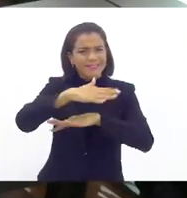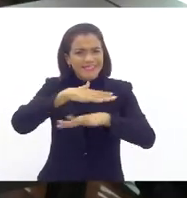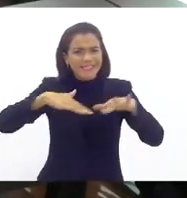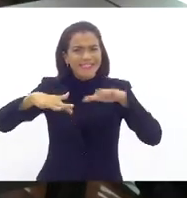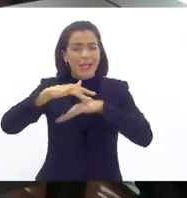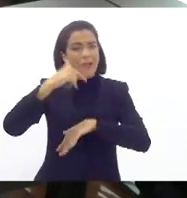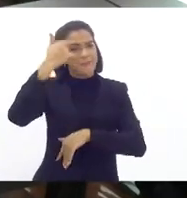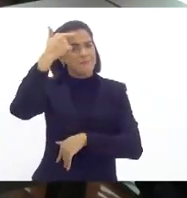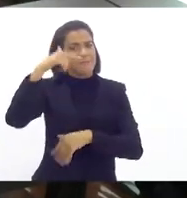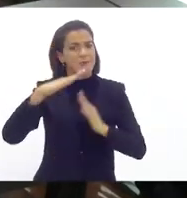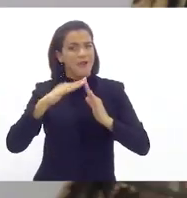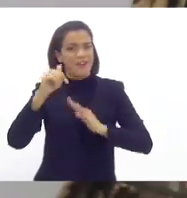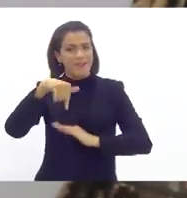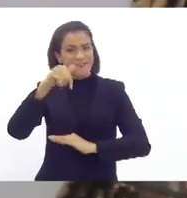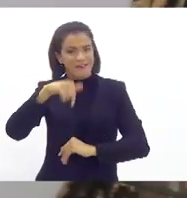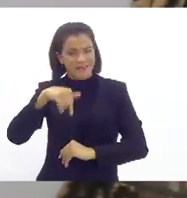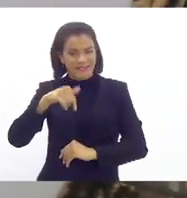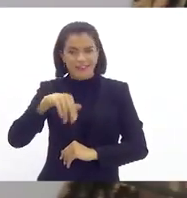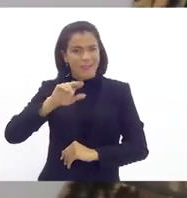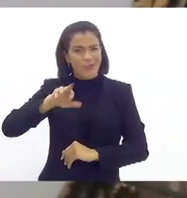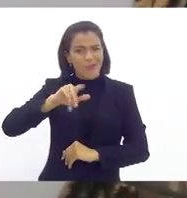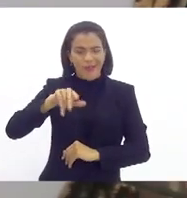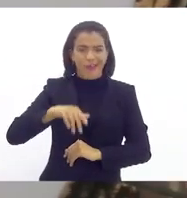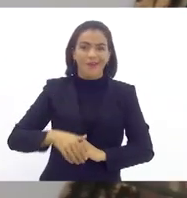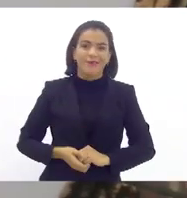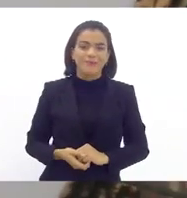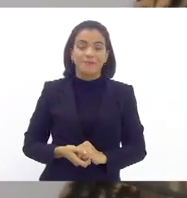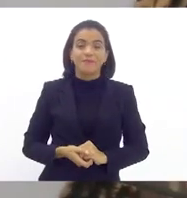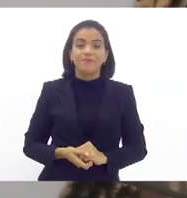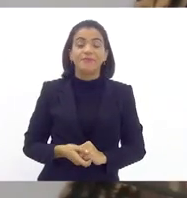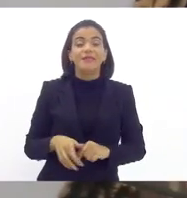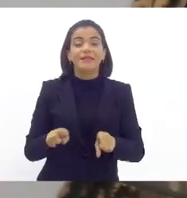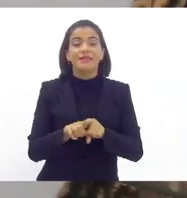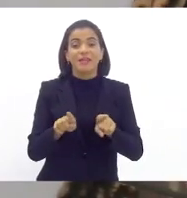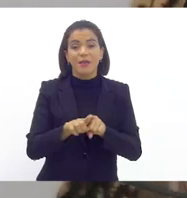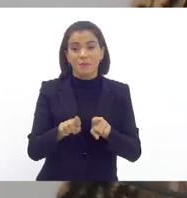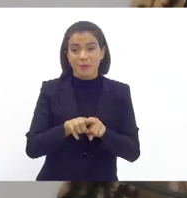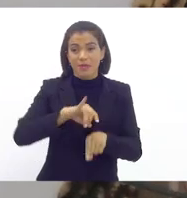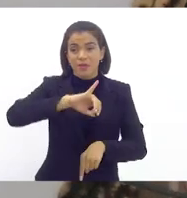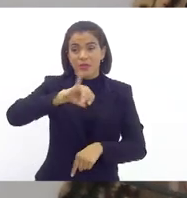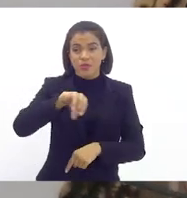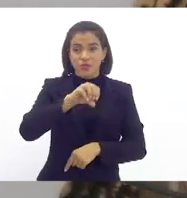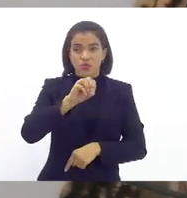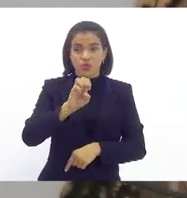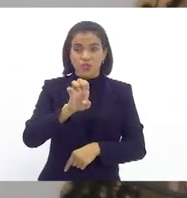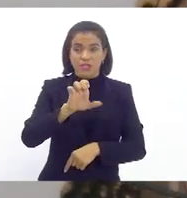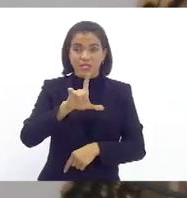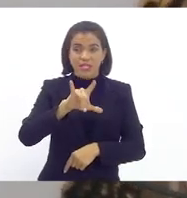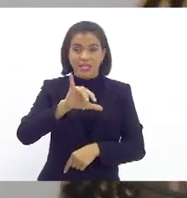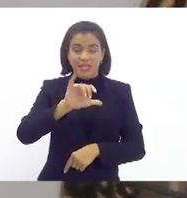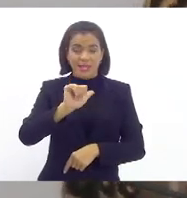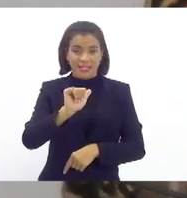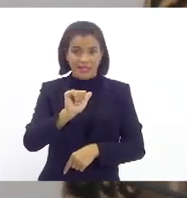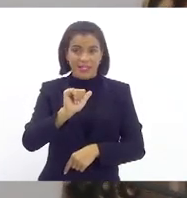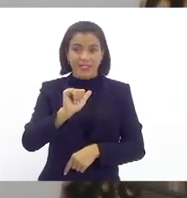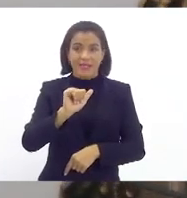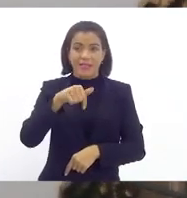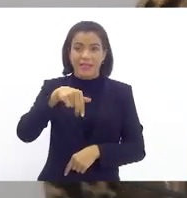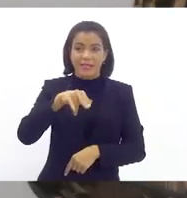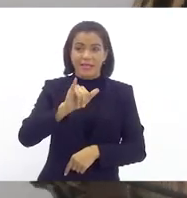daqui da cidade também. Daqui do centro do Rio, inclusive. O Tio Céia Quintela, que é conselheira